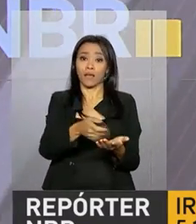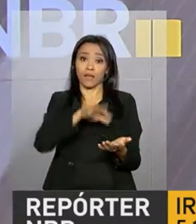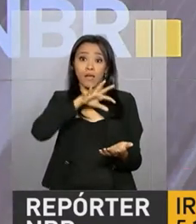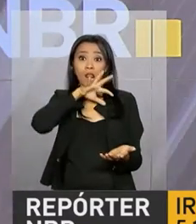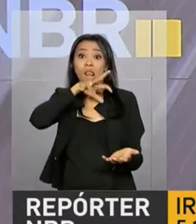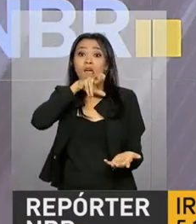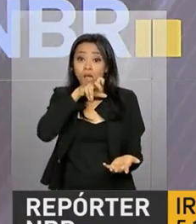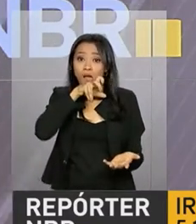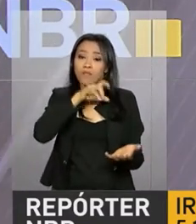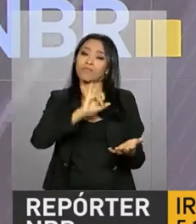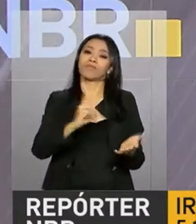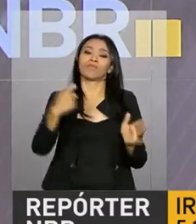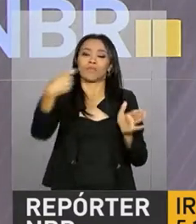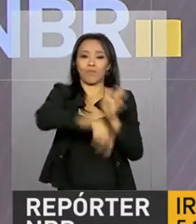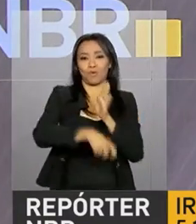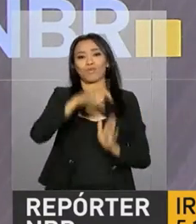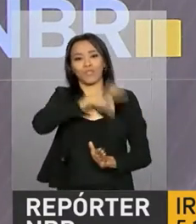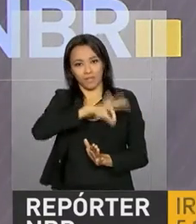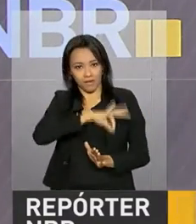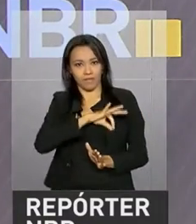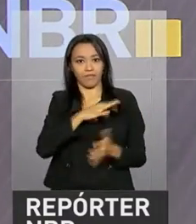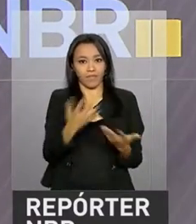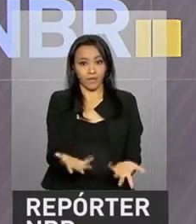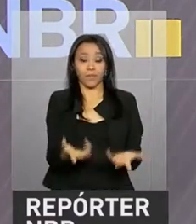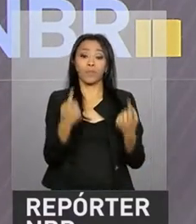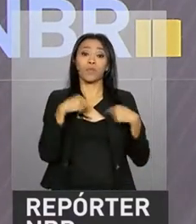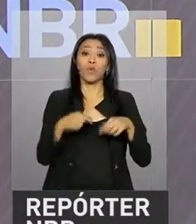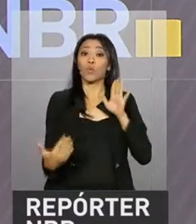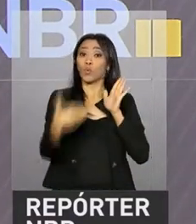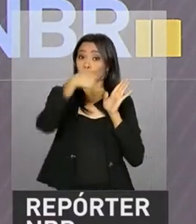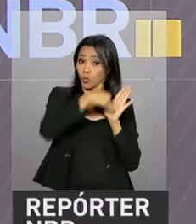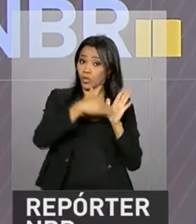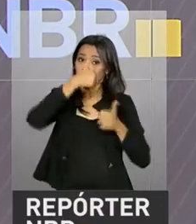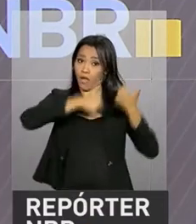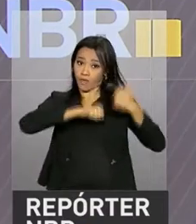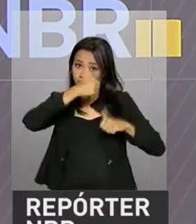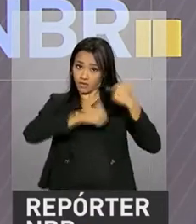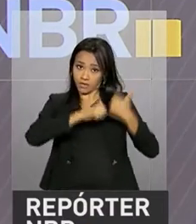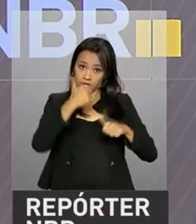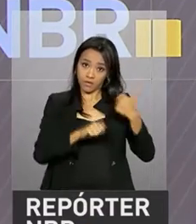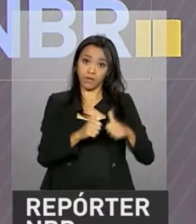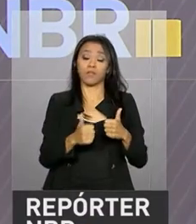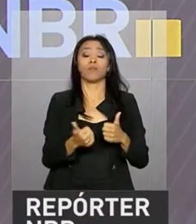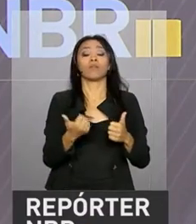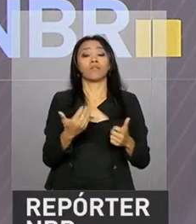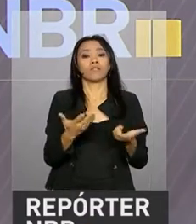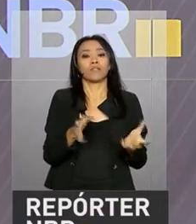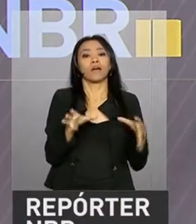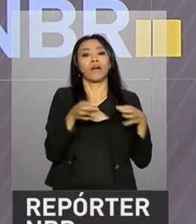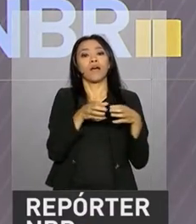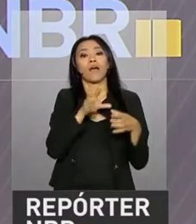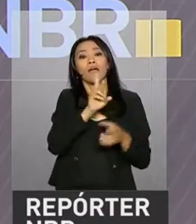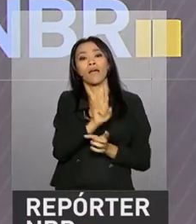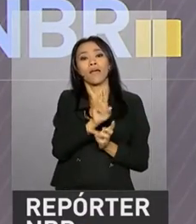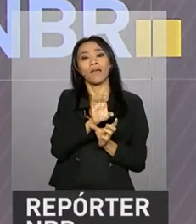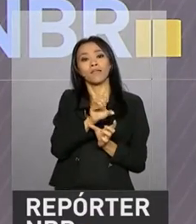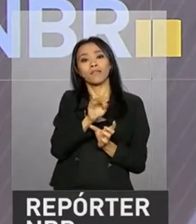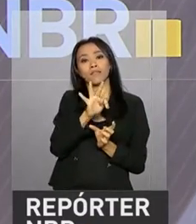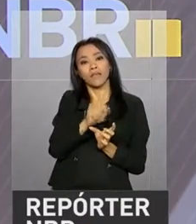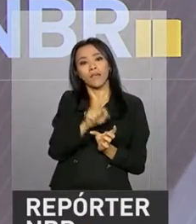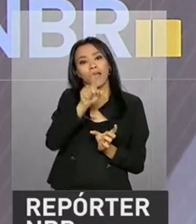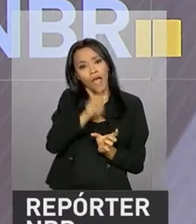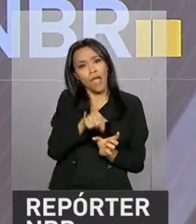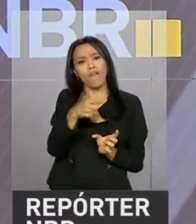da declaração do Imposto de Renda. Segundo o último balanço da Receita Federal, esse número representa quase